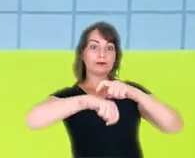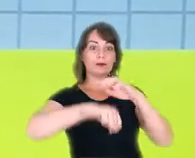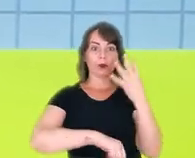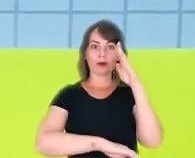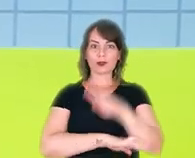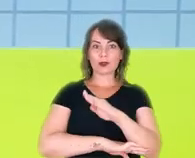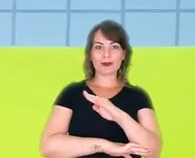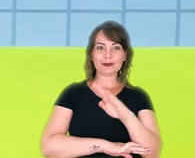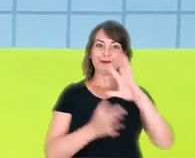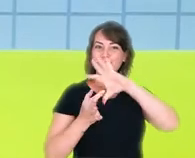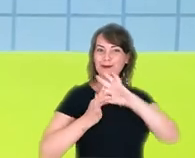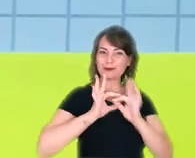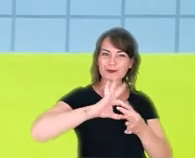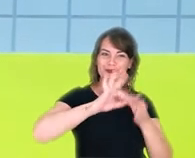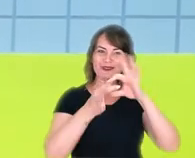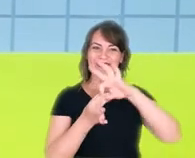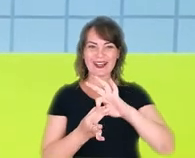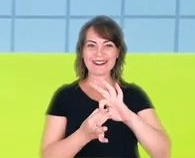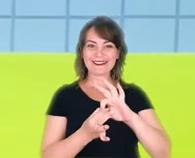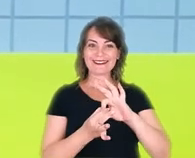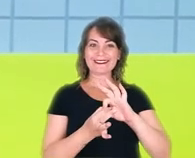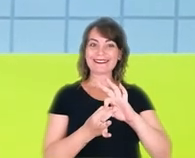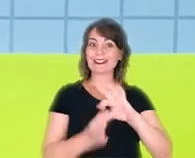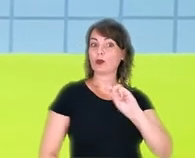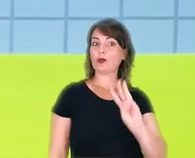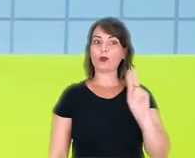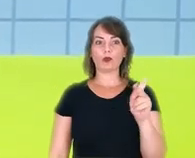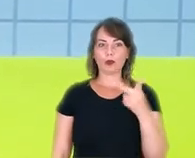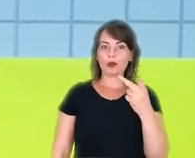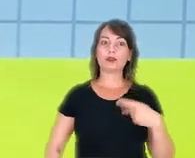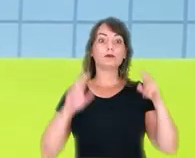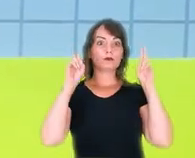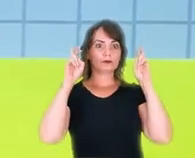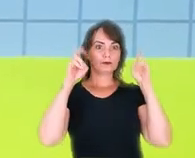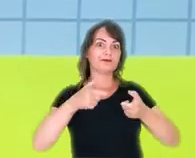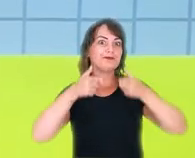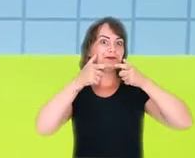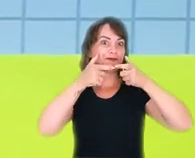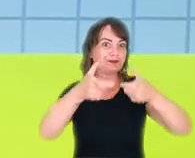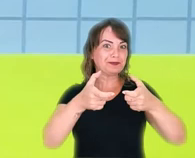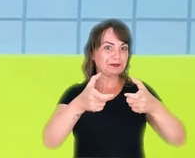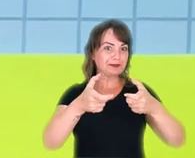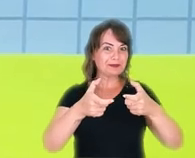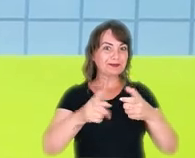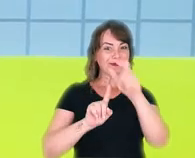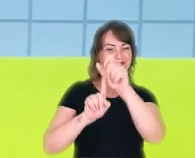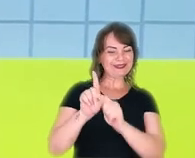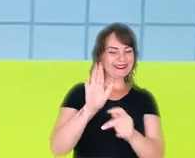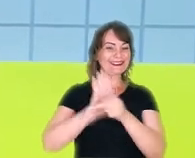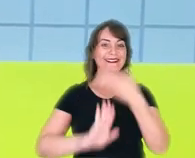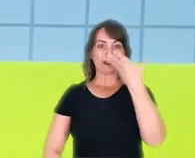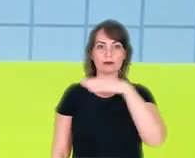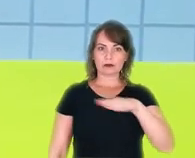31 do 10, às 16 horas, o programa WASH, Ciência e Cultura, Vamos Brincar? Vai trazer um assunto super